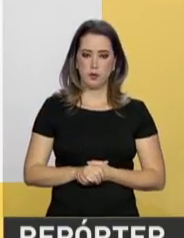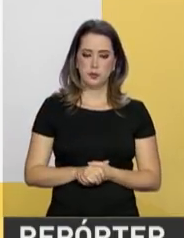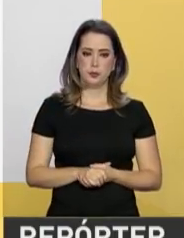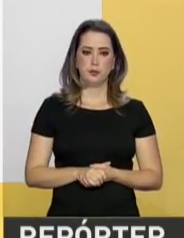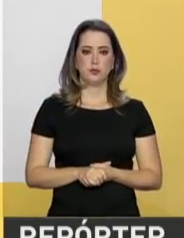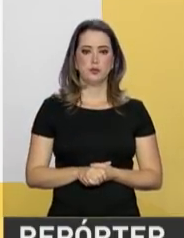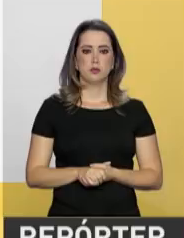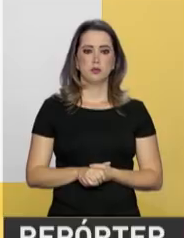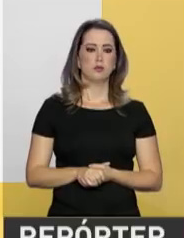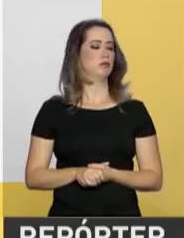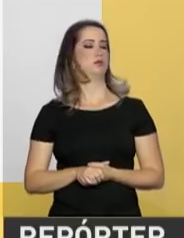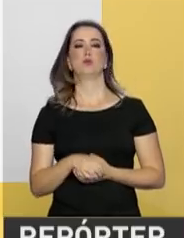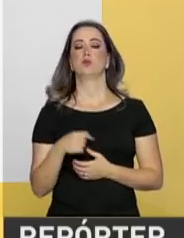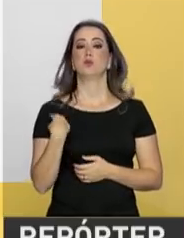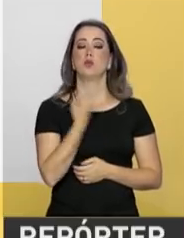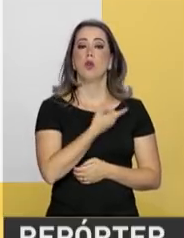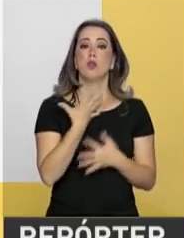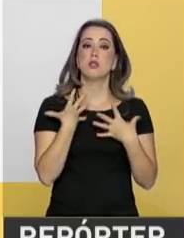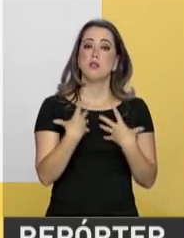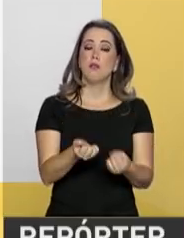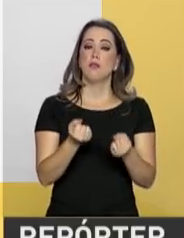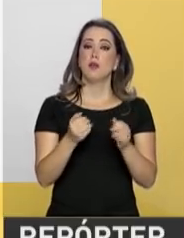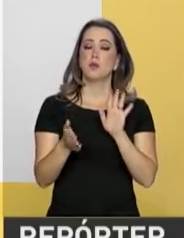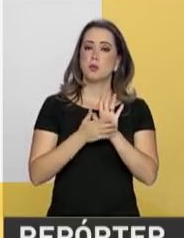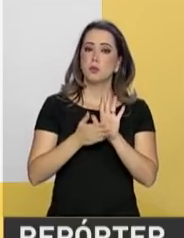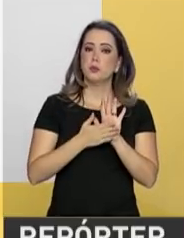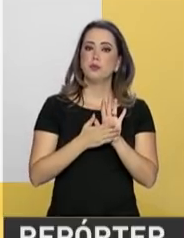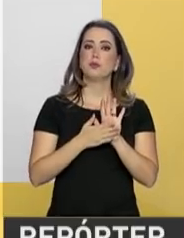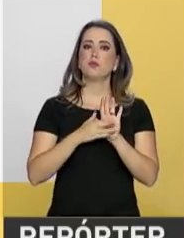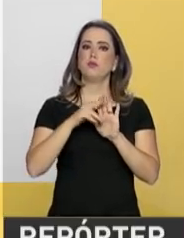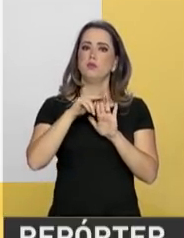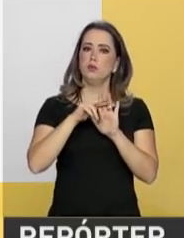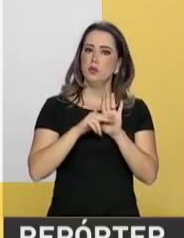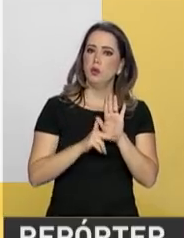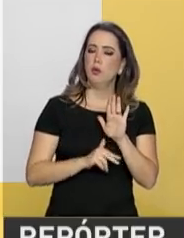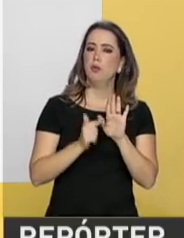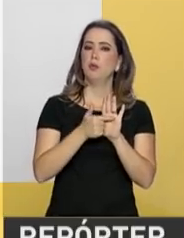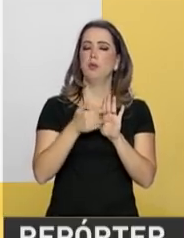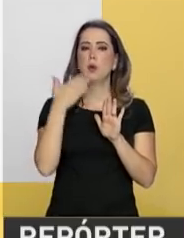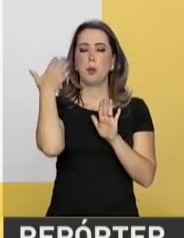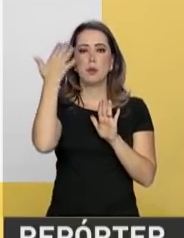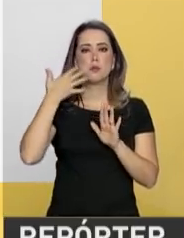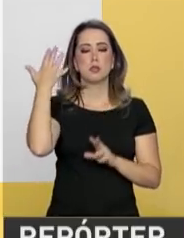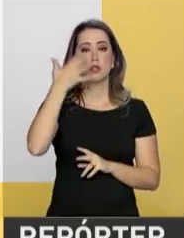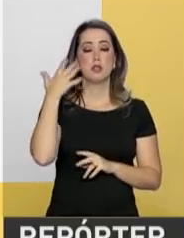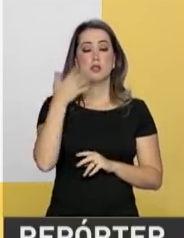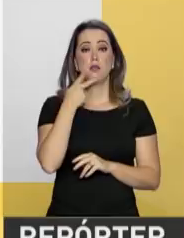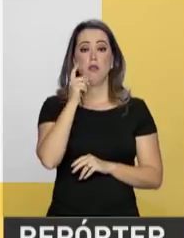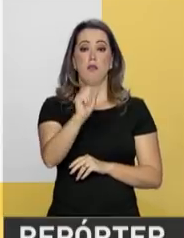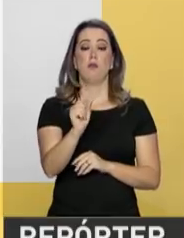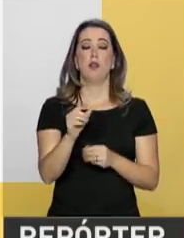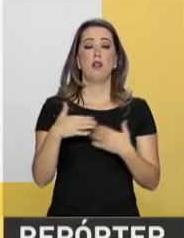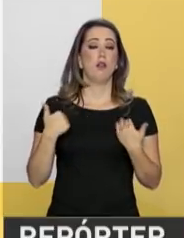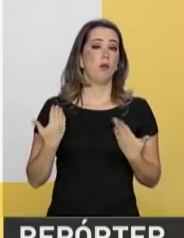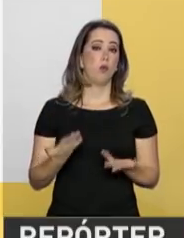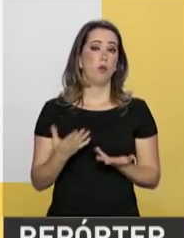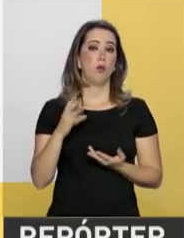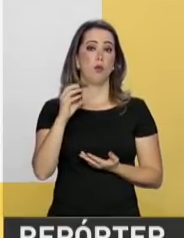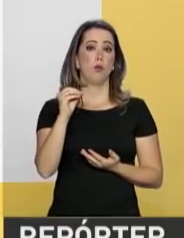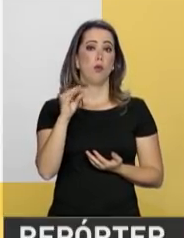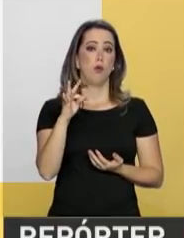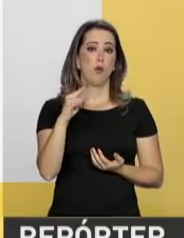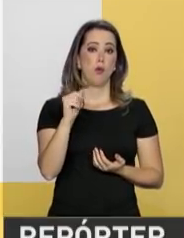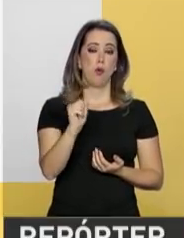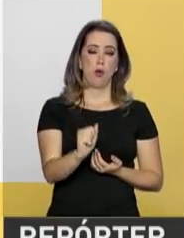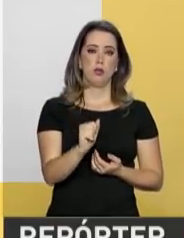procurar um painel do governo brasileiro ao topo um painel para que a gente possa discutir essa questão das cotas porque nós estamos sendo pedalar